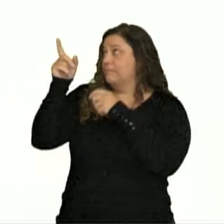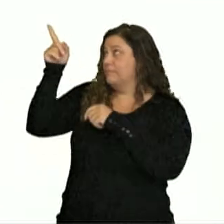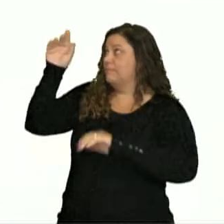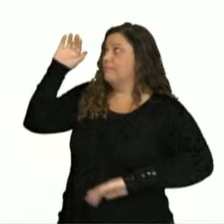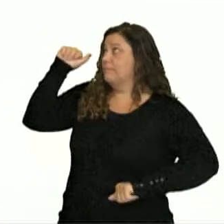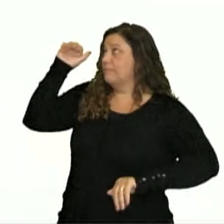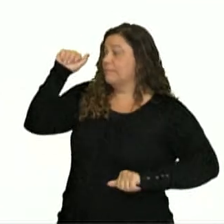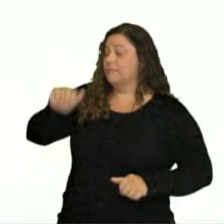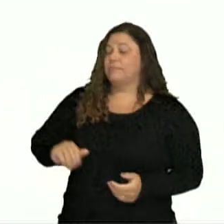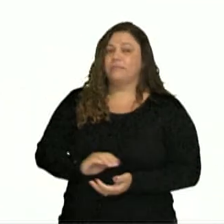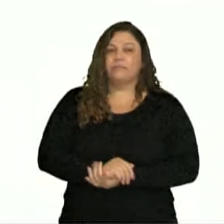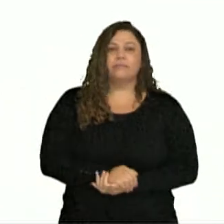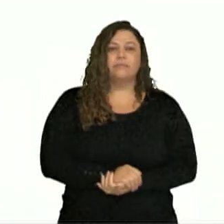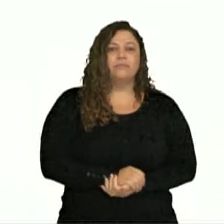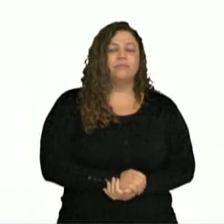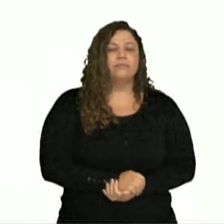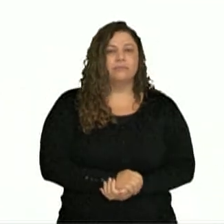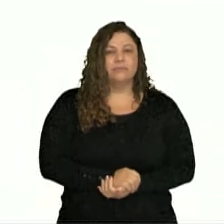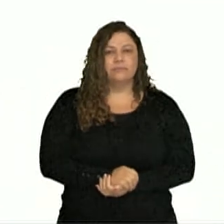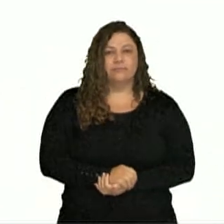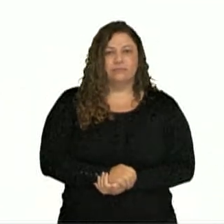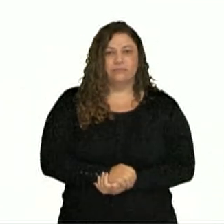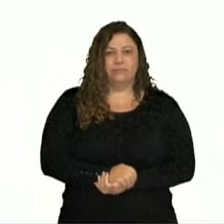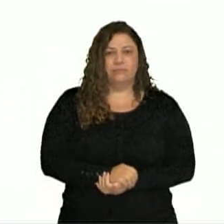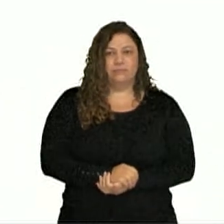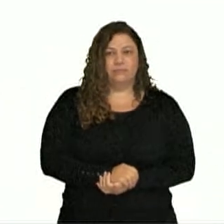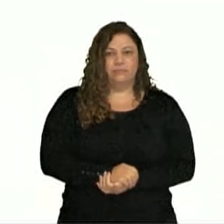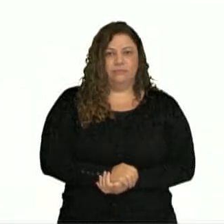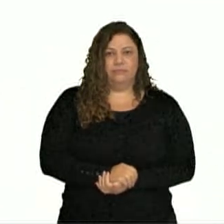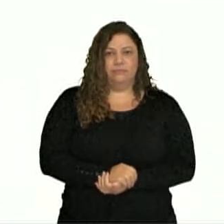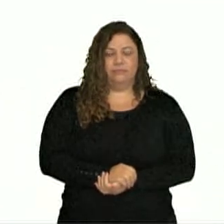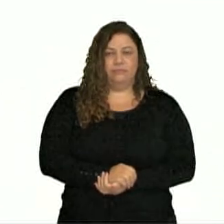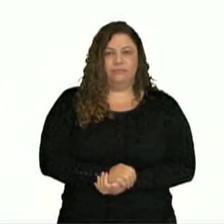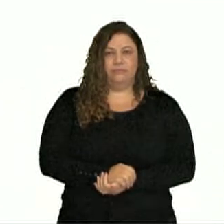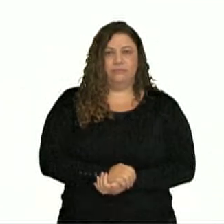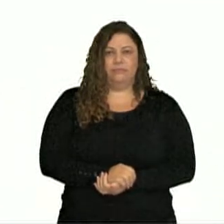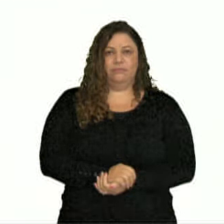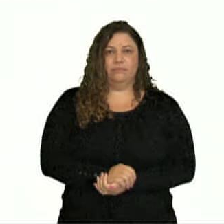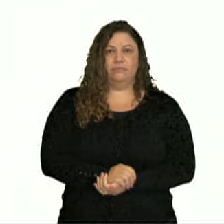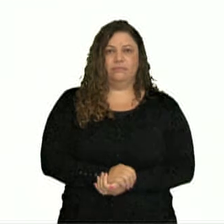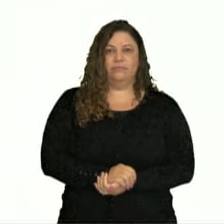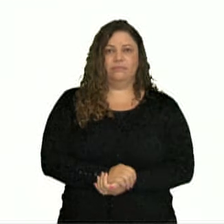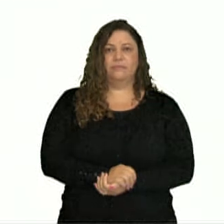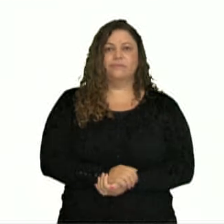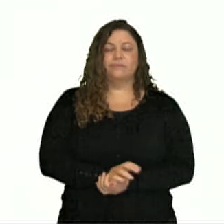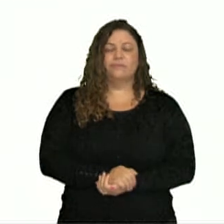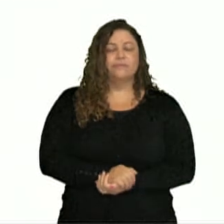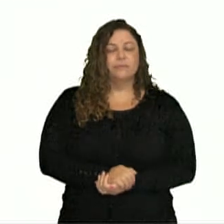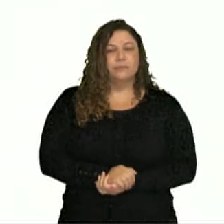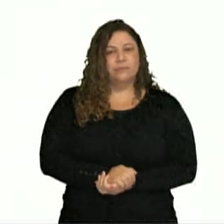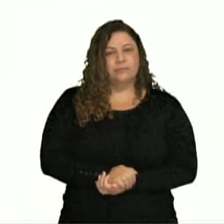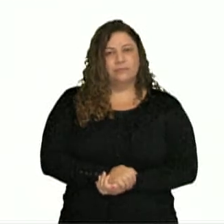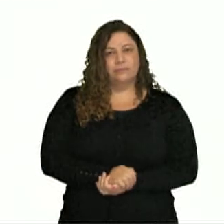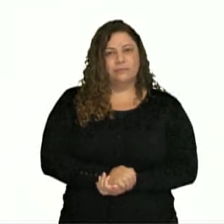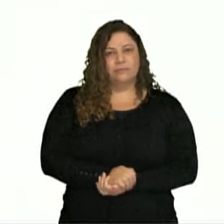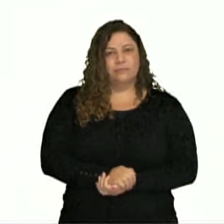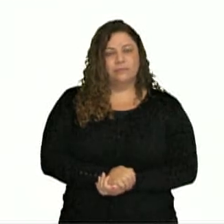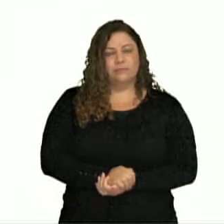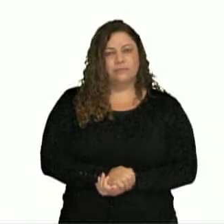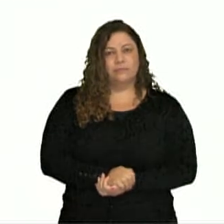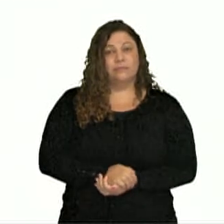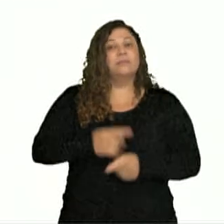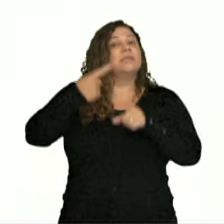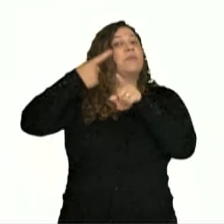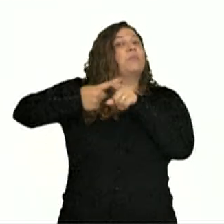te vayas. La forma verbal está conjugada com tu ou com usted. E por quê?